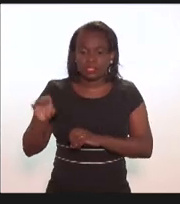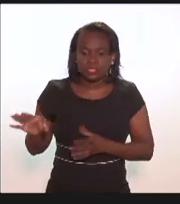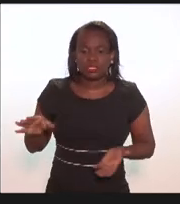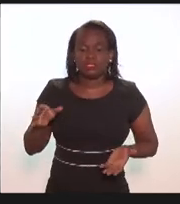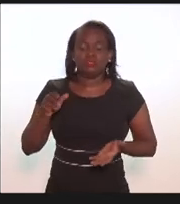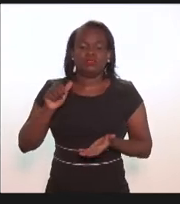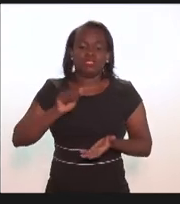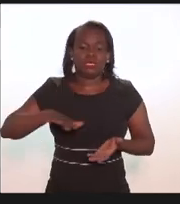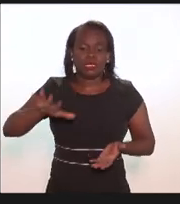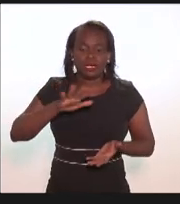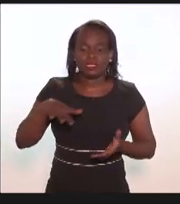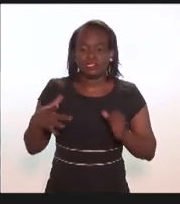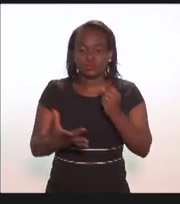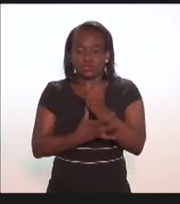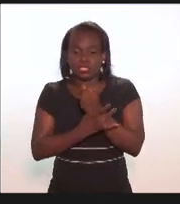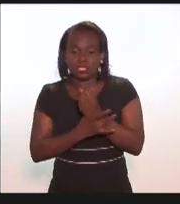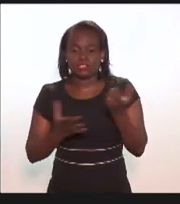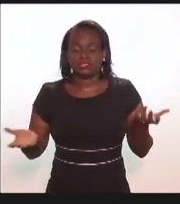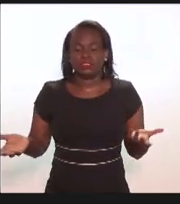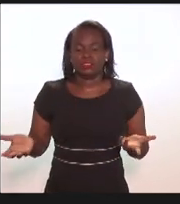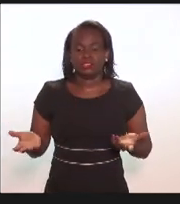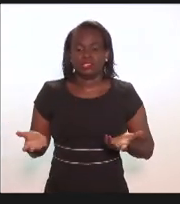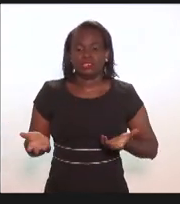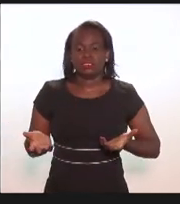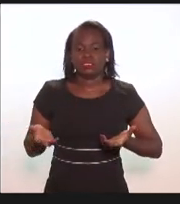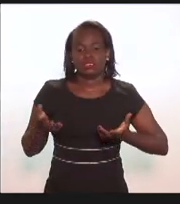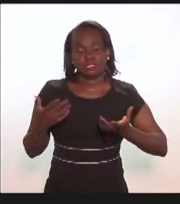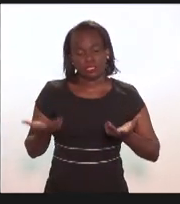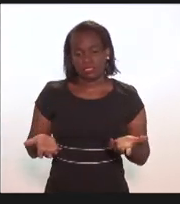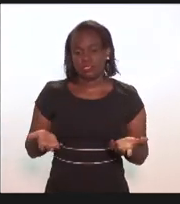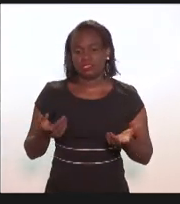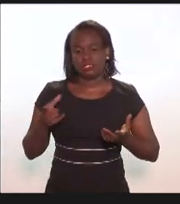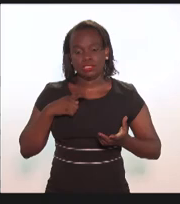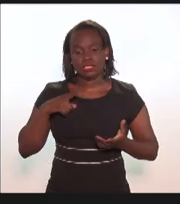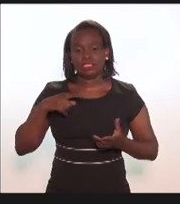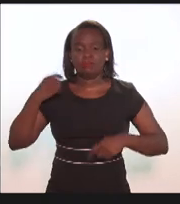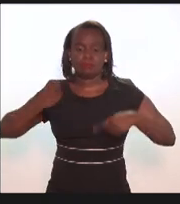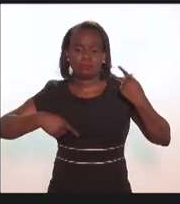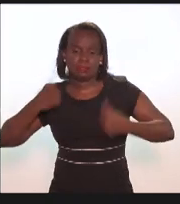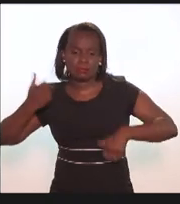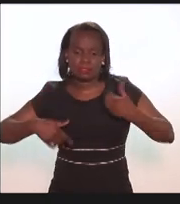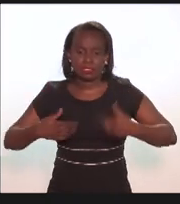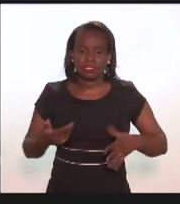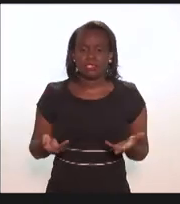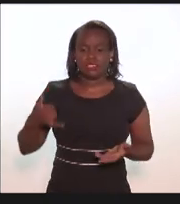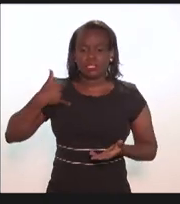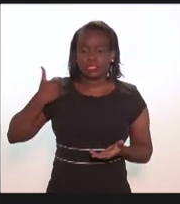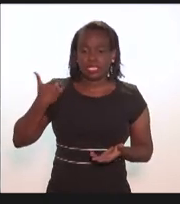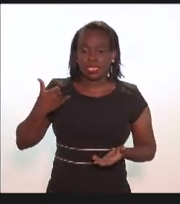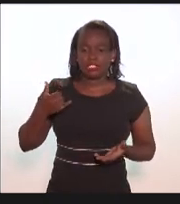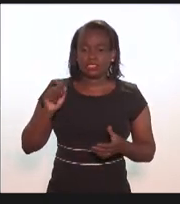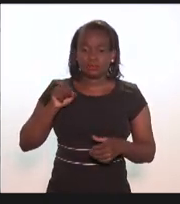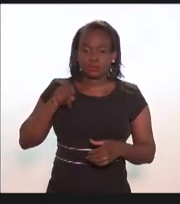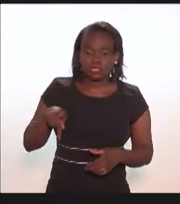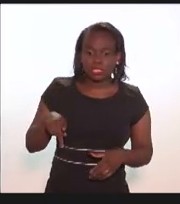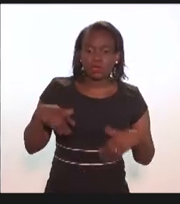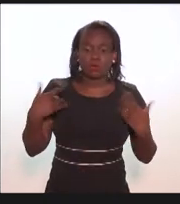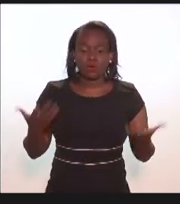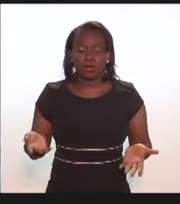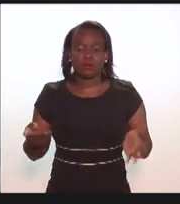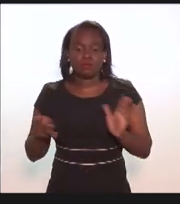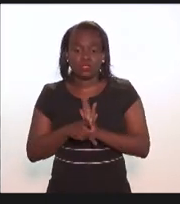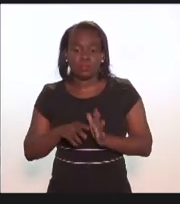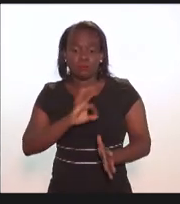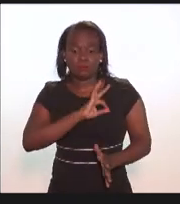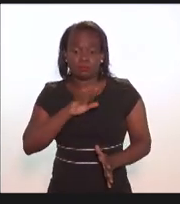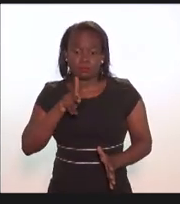área de segurança. Né? Por mais que a gente possa discutir qual é a idade de aposentadoria, por exemplo, que oficiais da PM